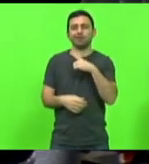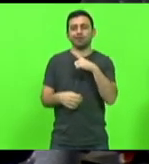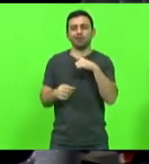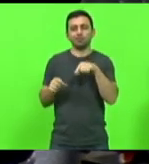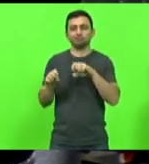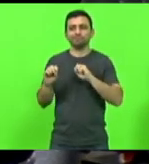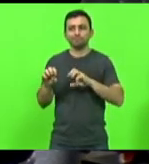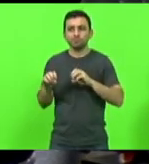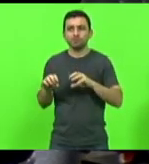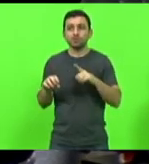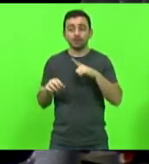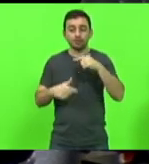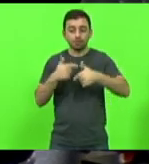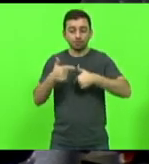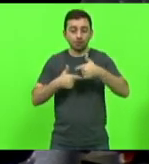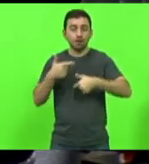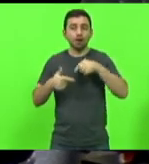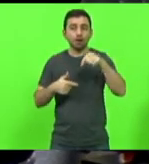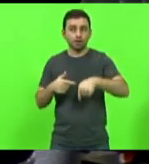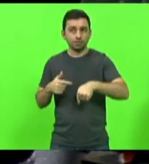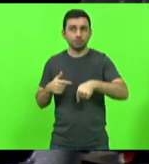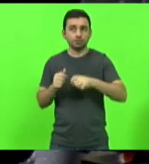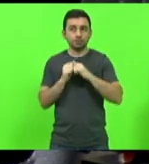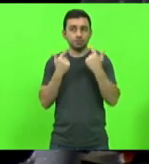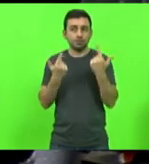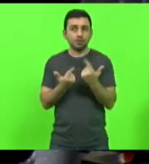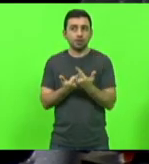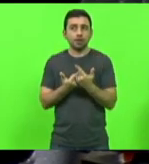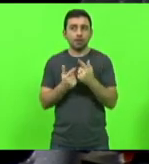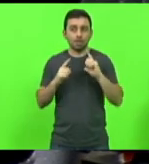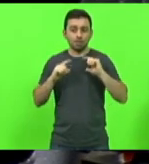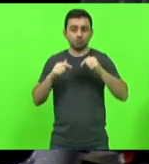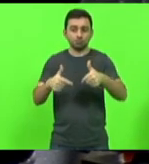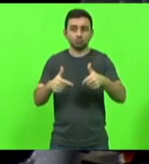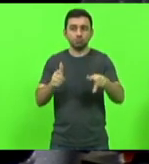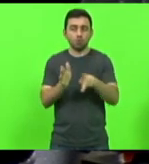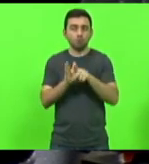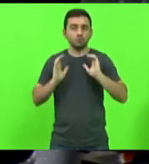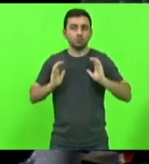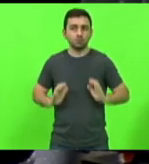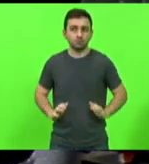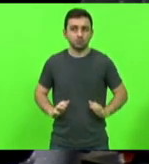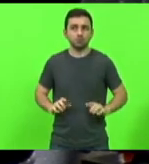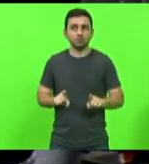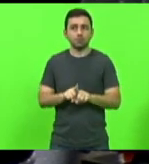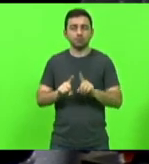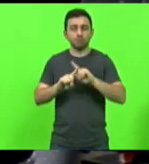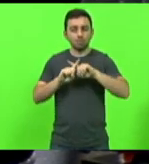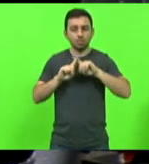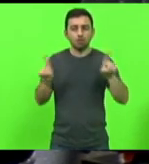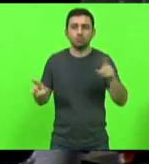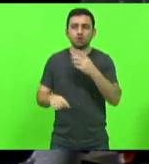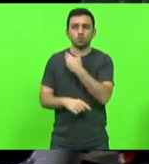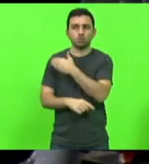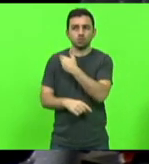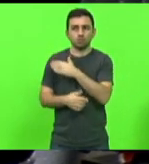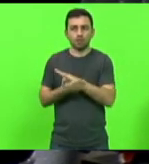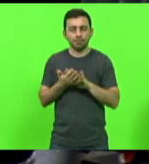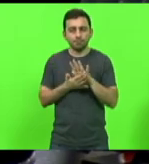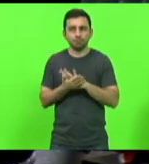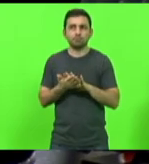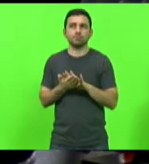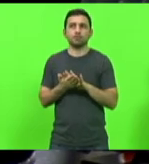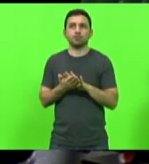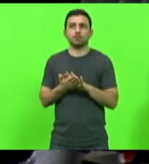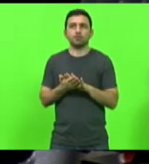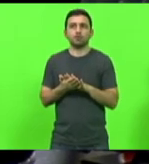parlamento chamado A Frente Parlamentar pela Cidadania e o Não Preconceito. E nós também não